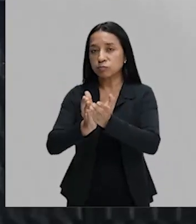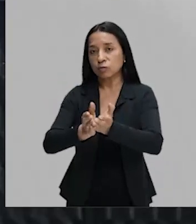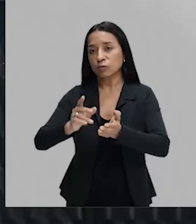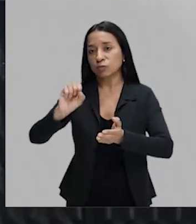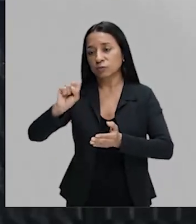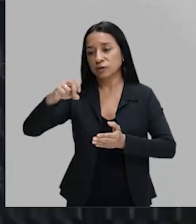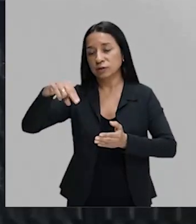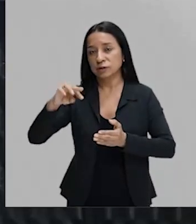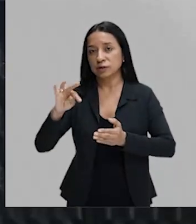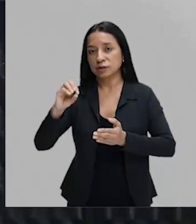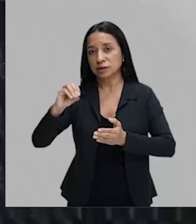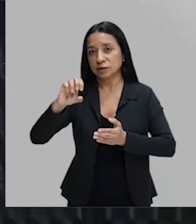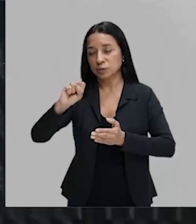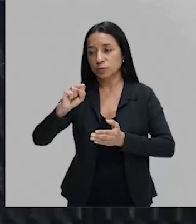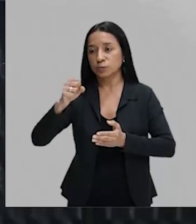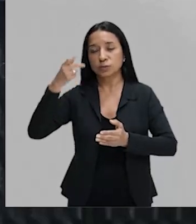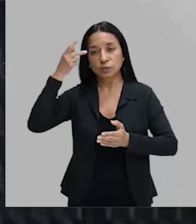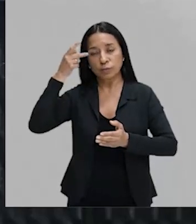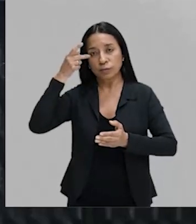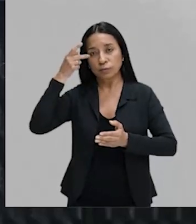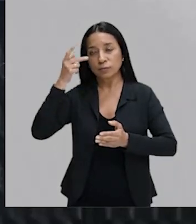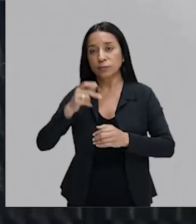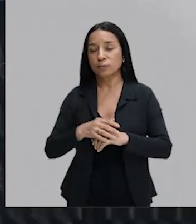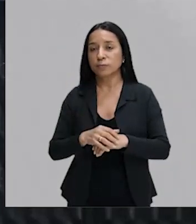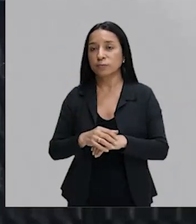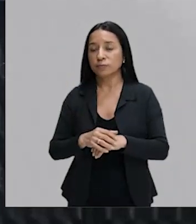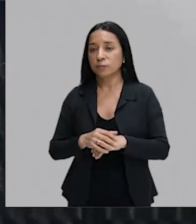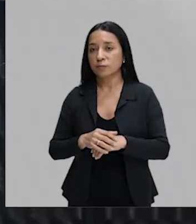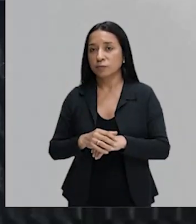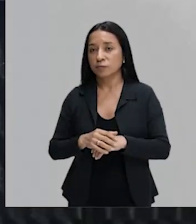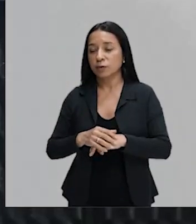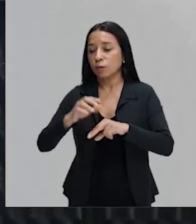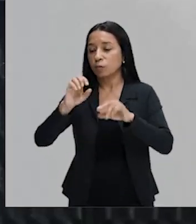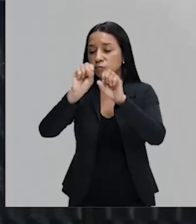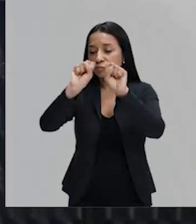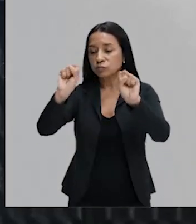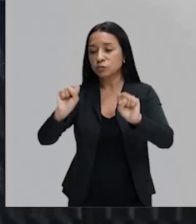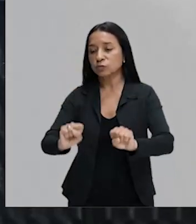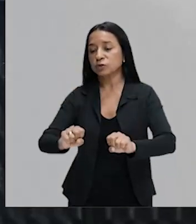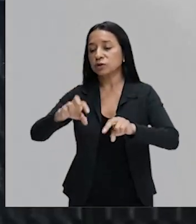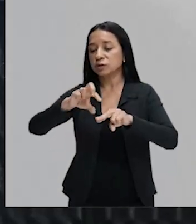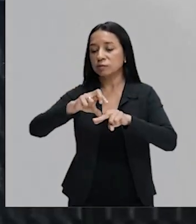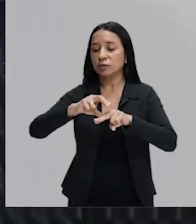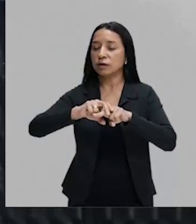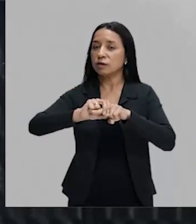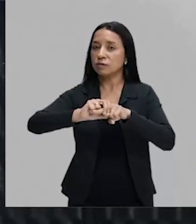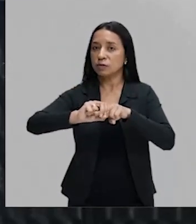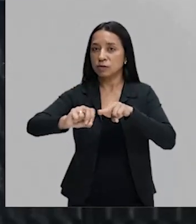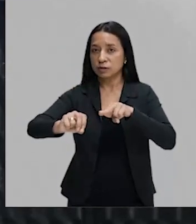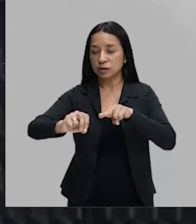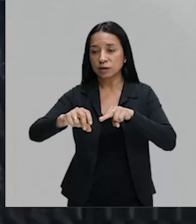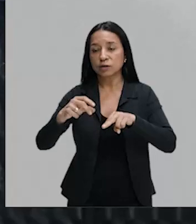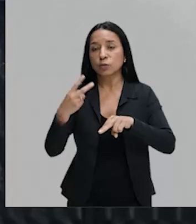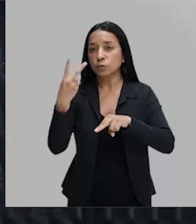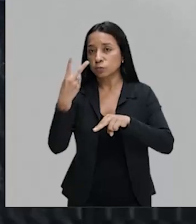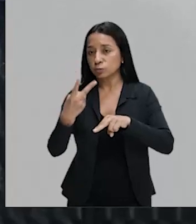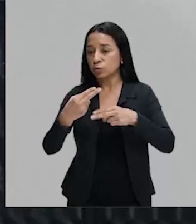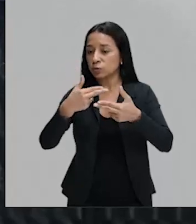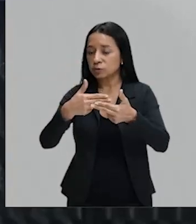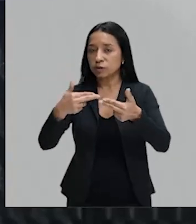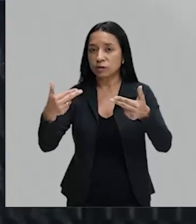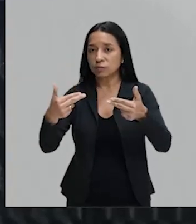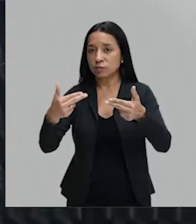sistema ferroviário e o Porto de Santos são dois elementos de infraestrutura